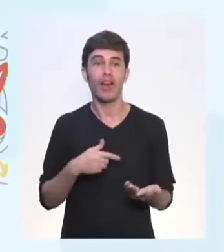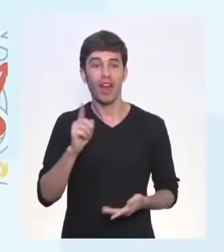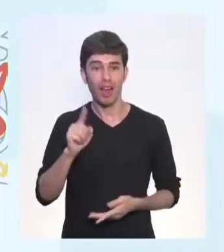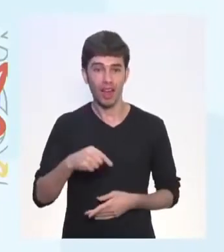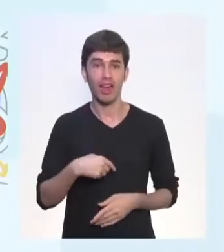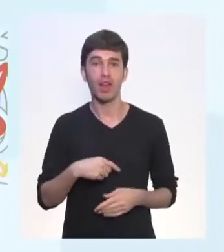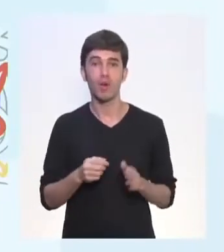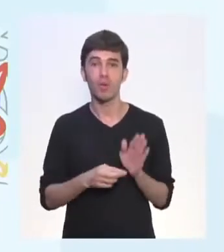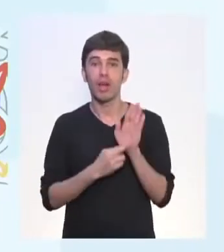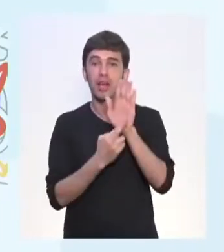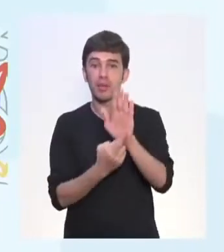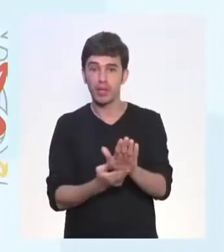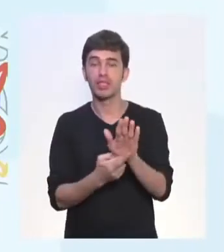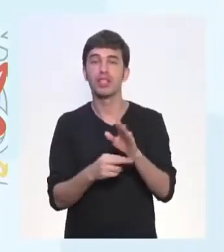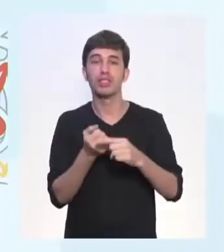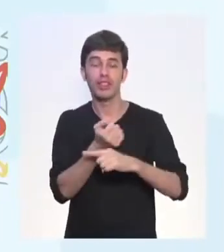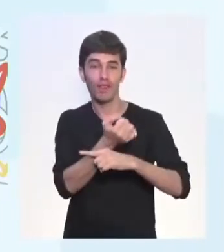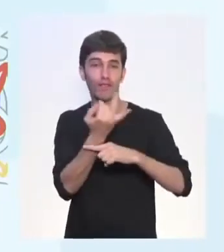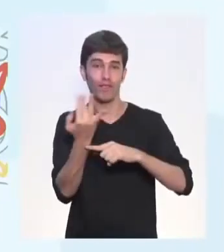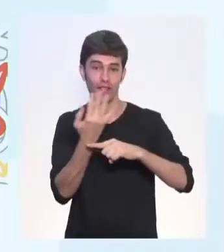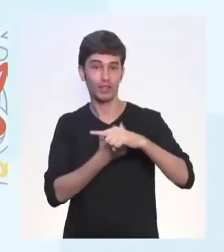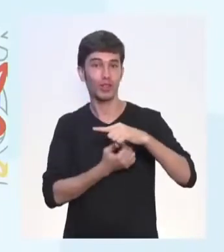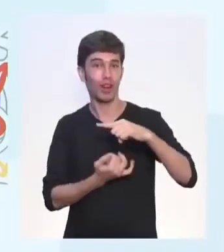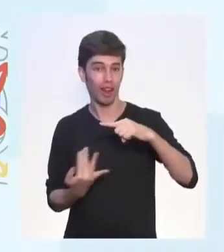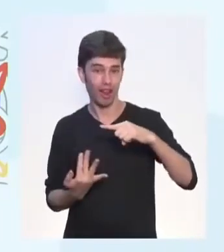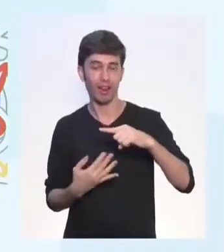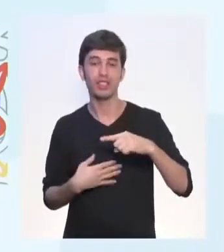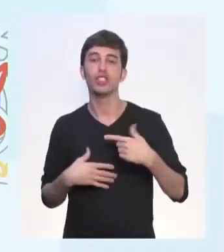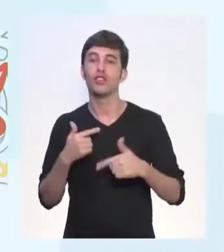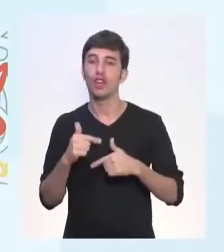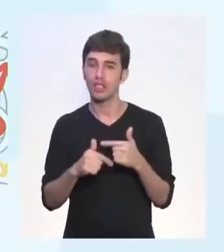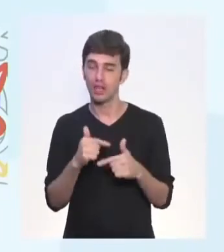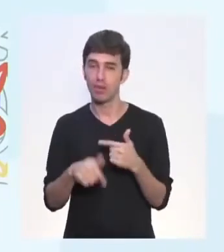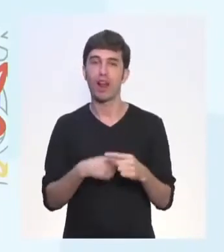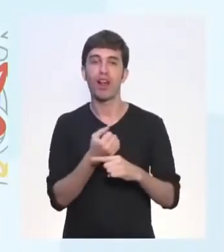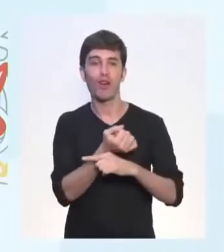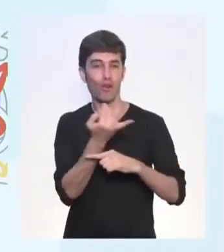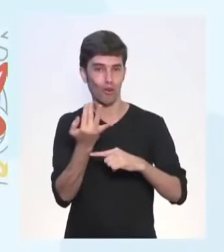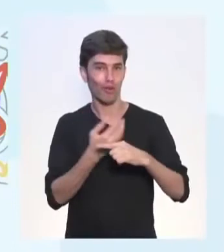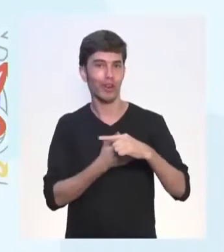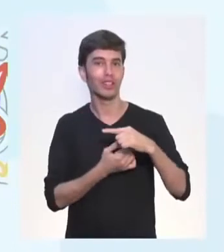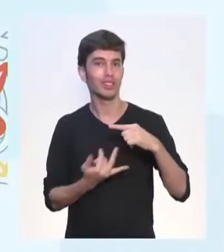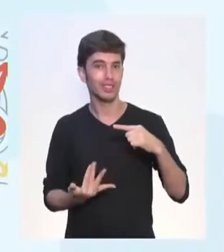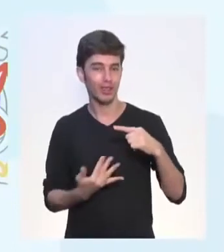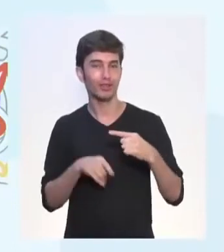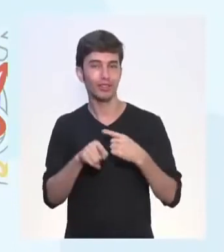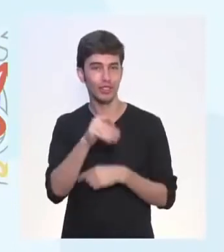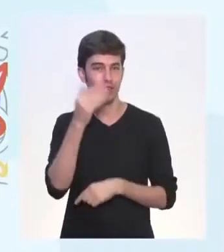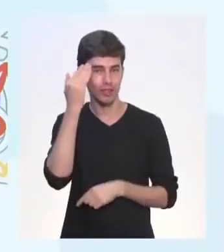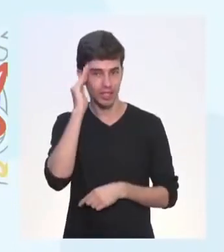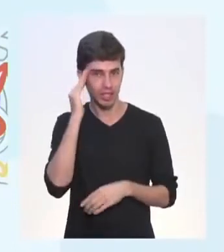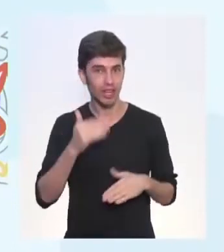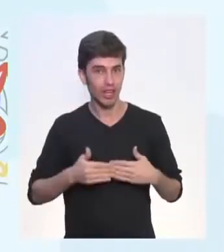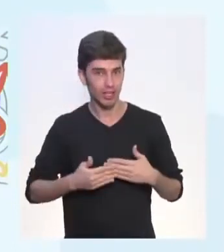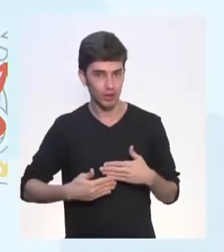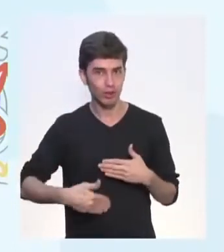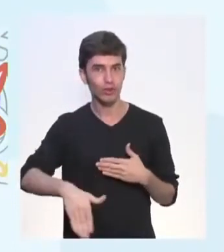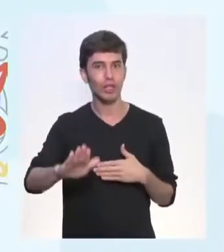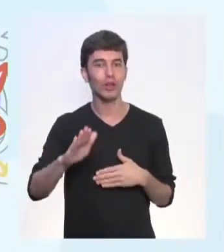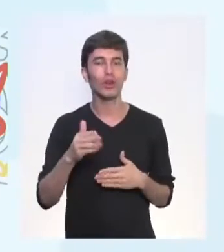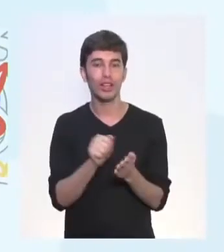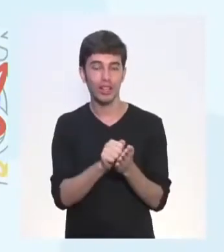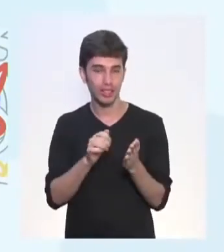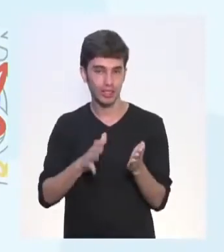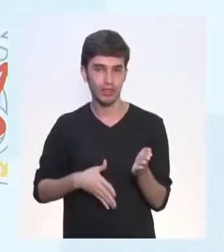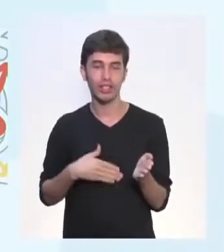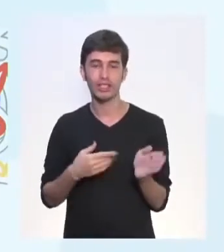uma representação fracionária, trabalharemos com fração, vocês vão entender isso no decorrer das atividades